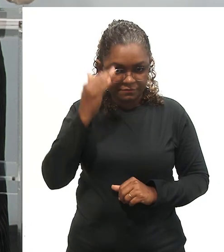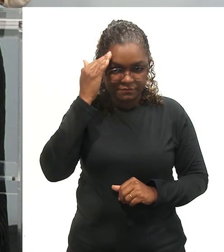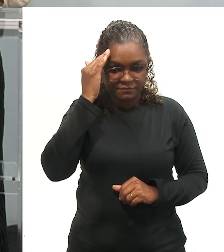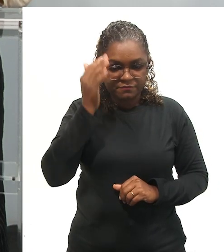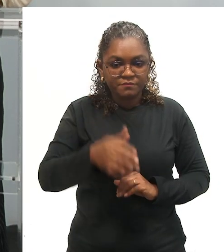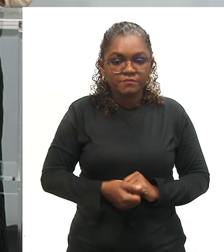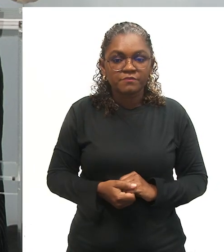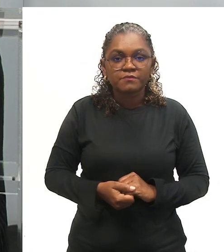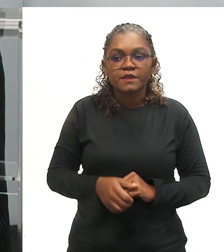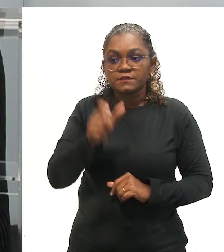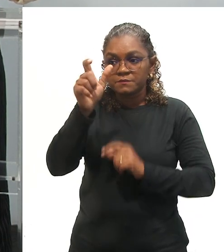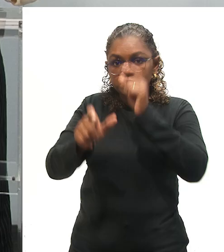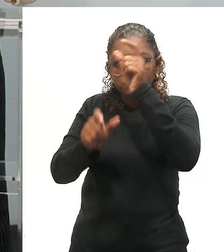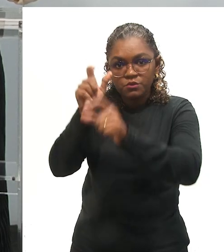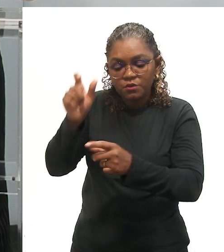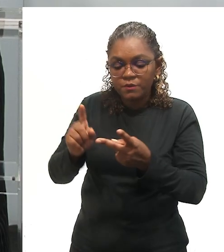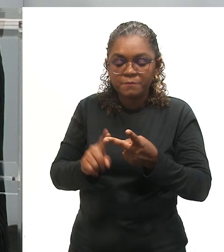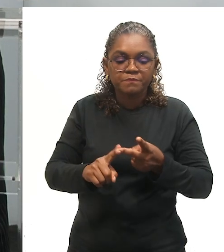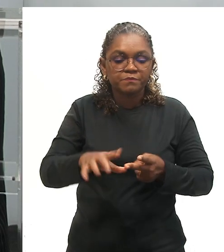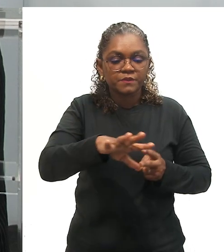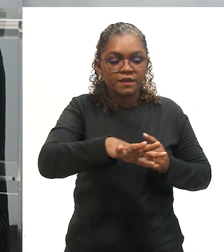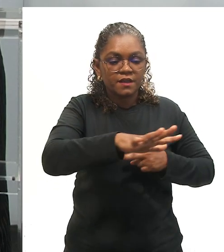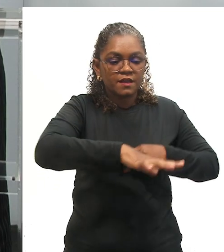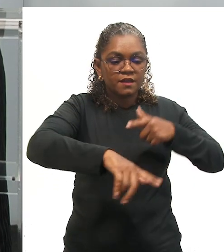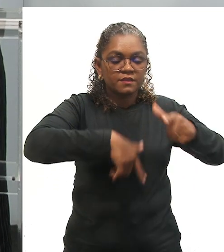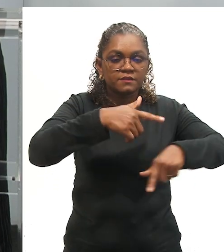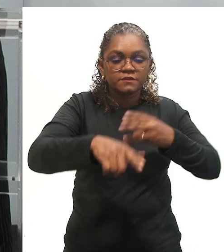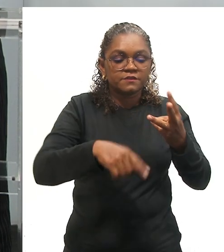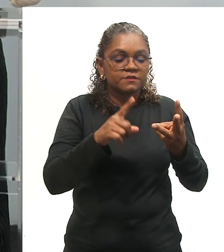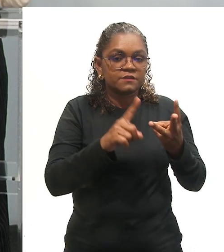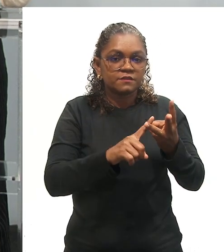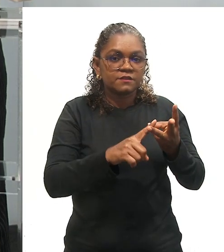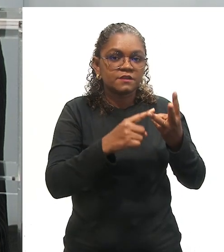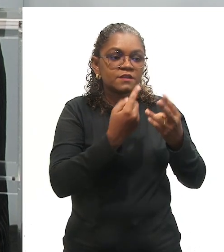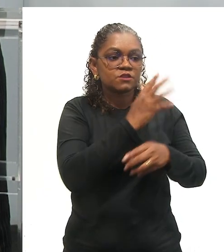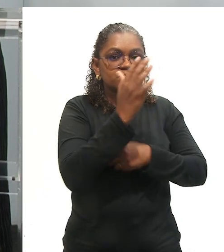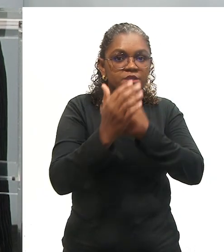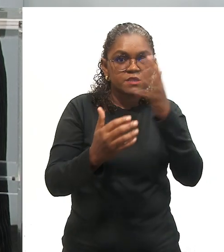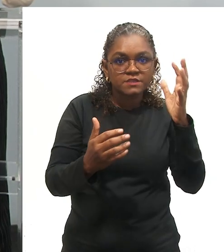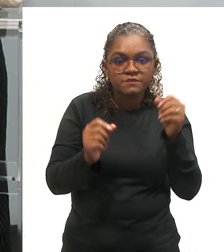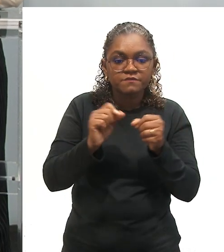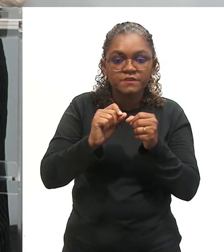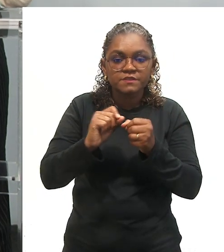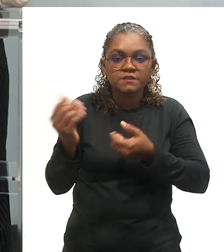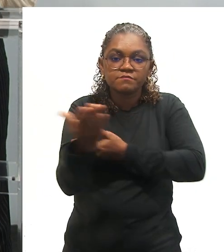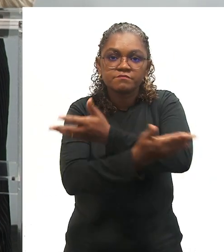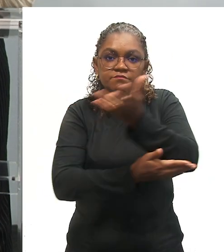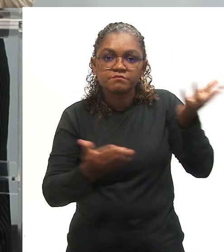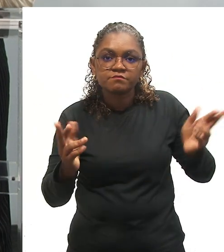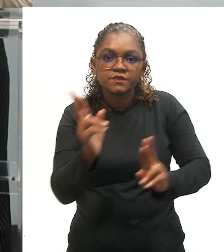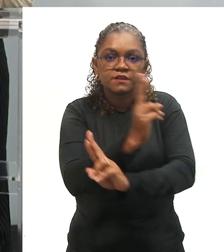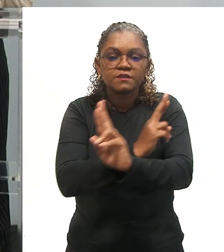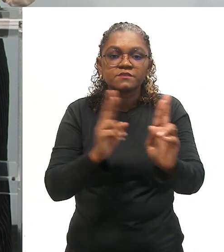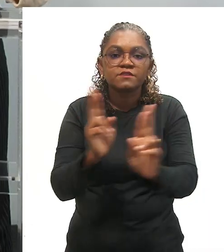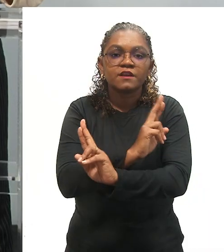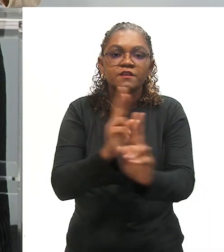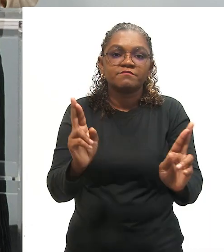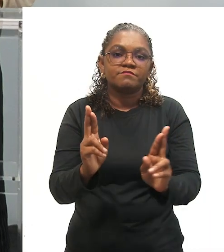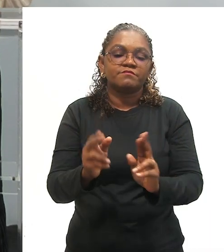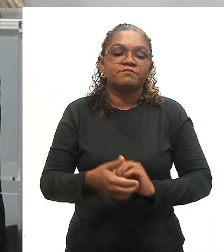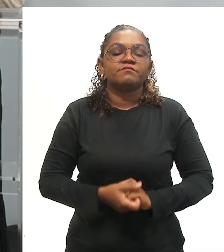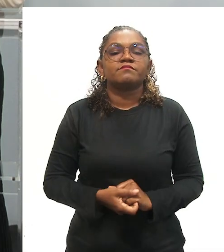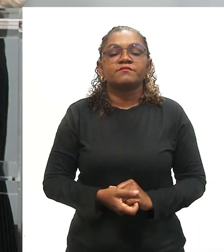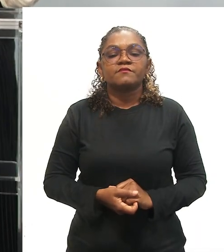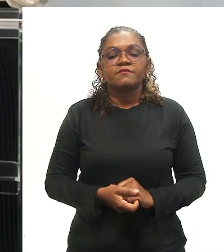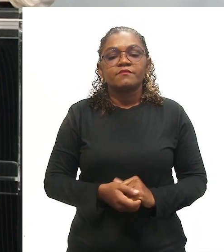as pessoas, o mercado e a natureza vão se relacionar para construir as relações complexas do sistema de mercado. E é isso também que a